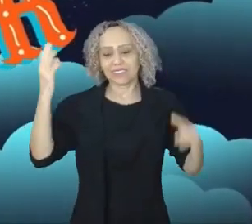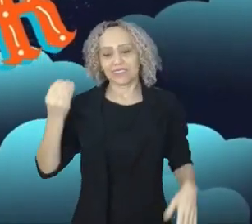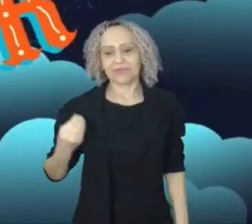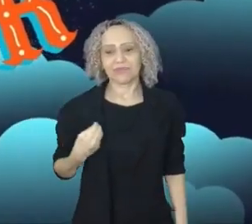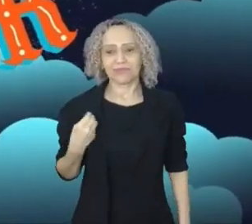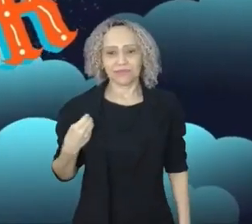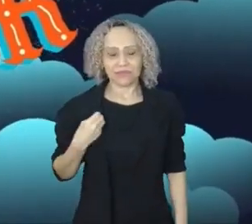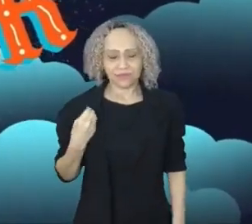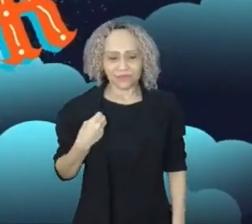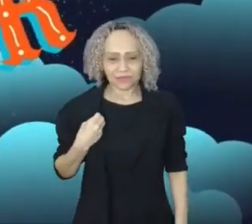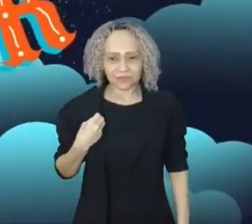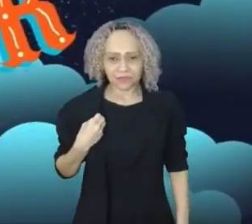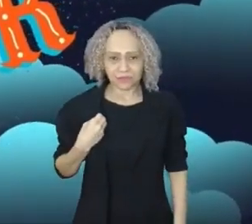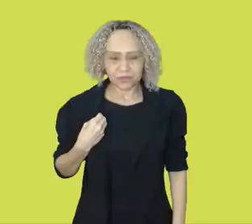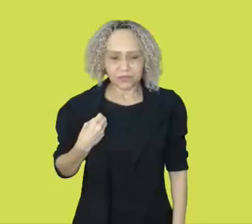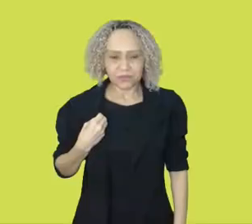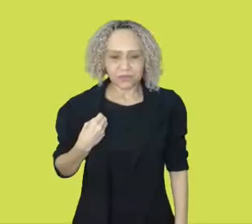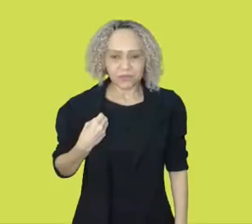viver.